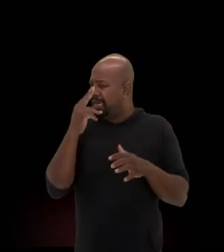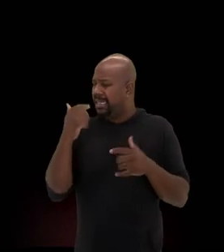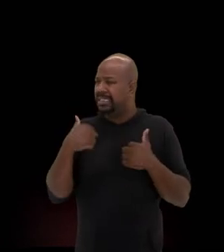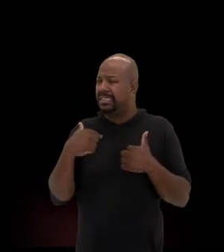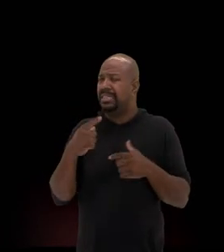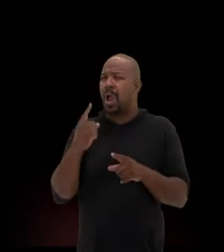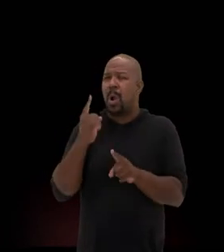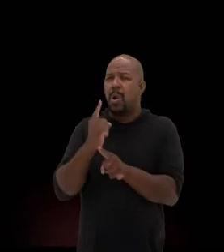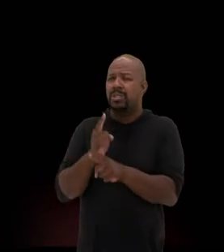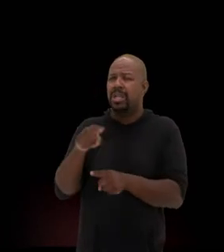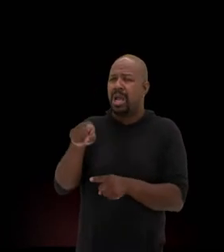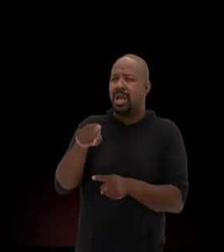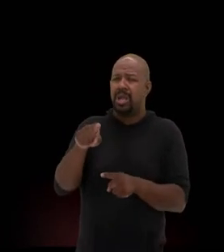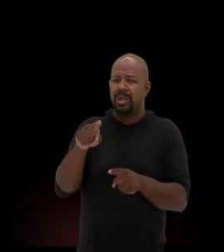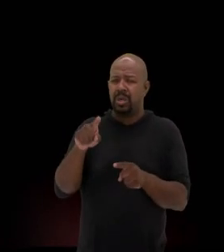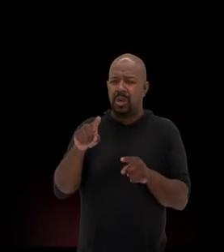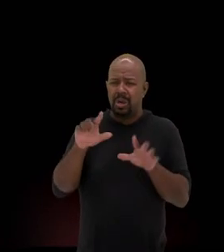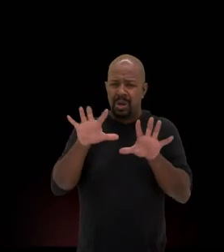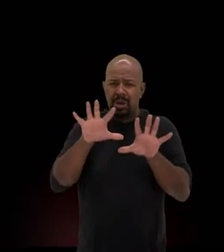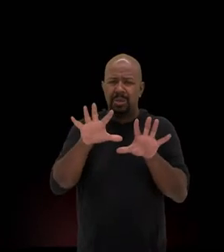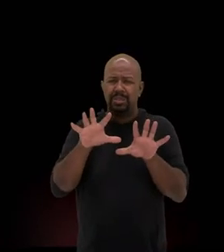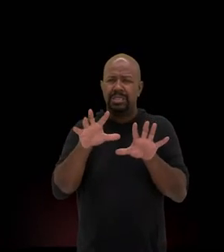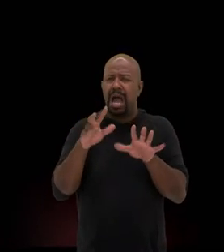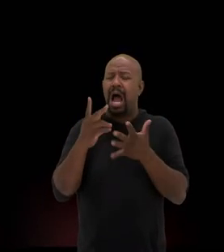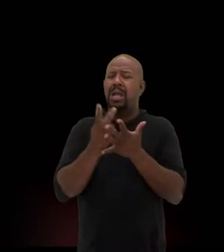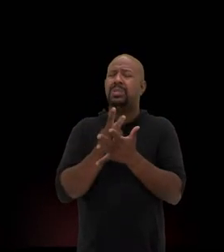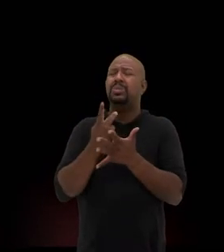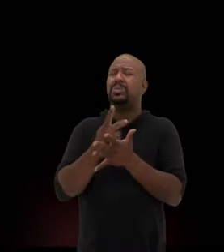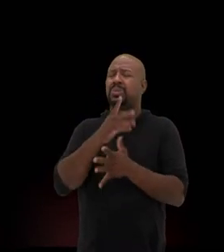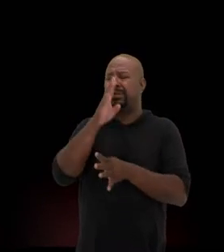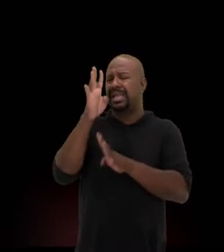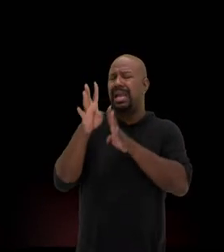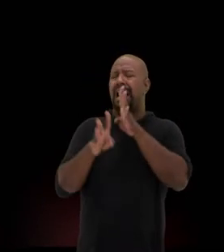Parece que encontraram um mapa adulterado.